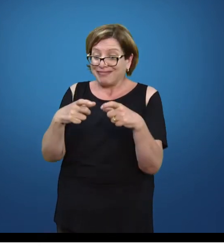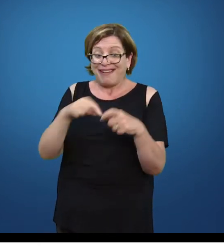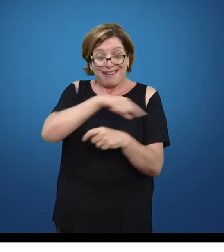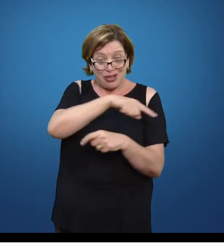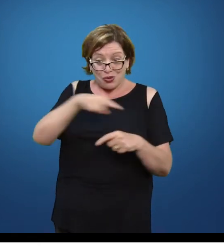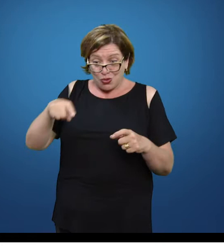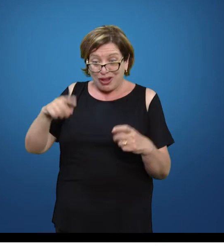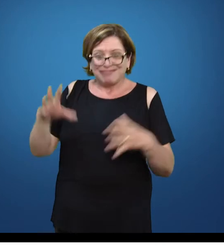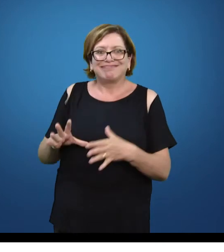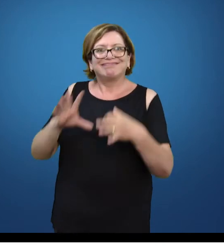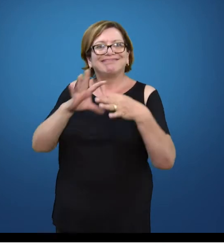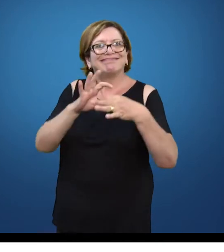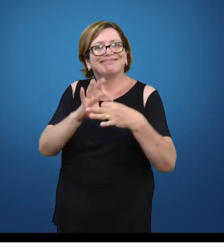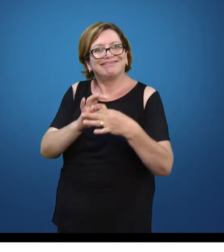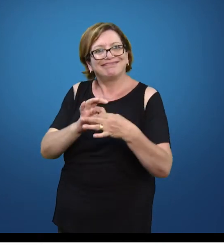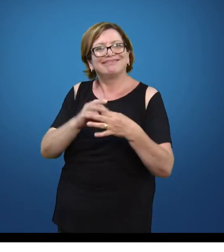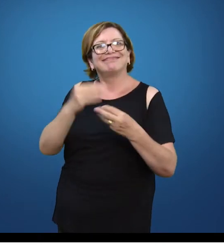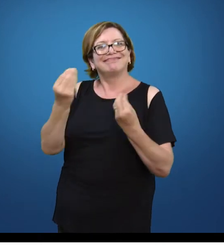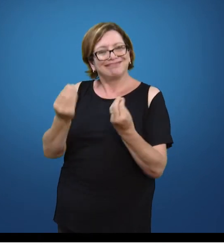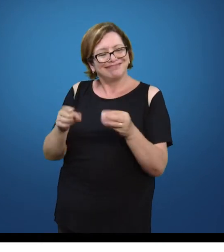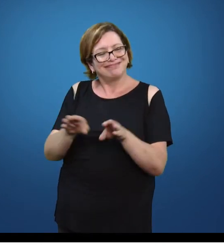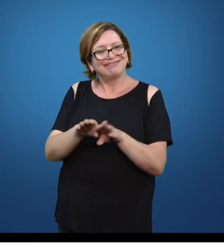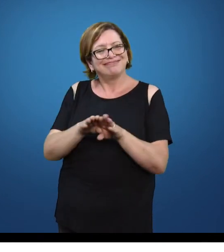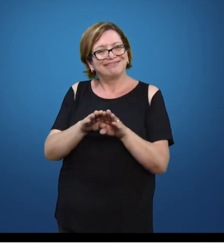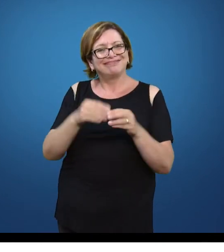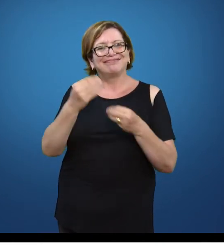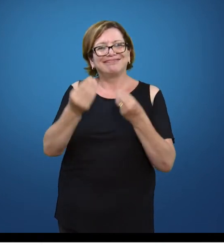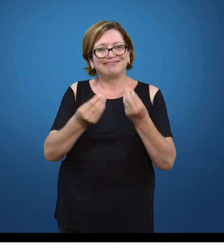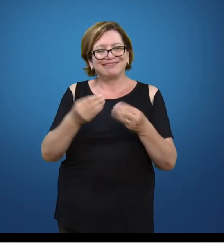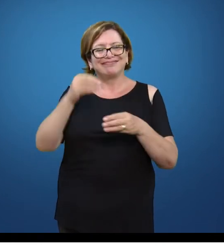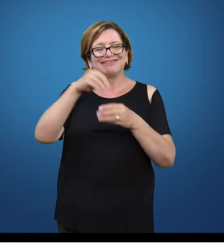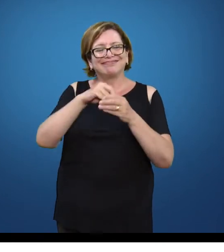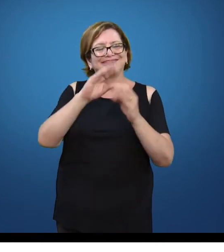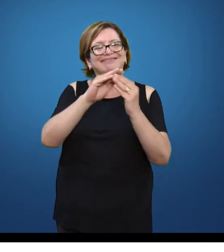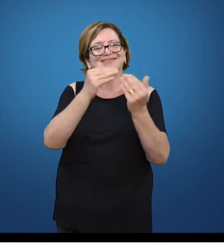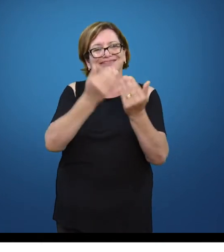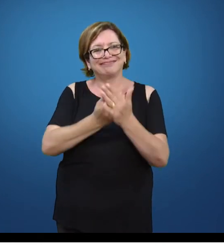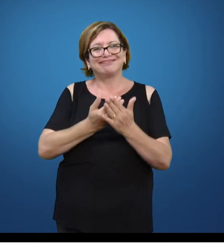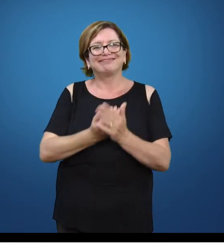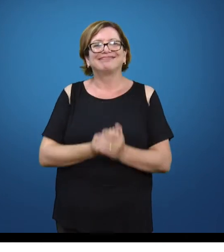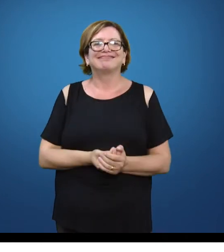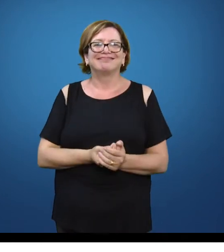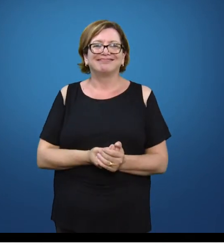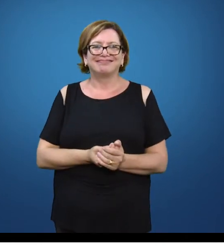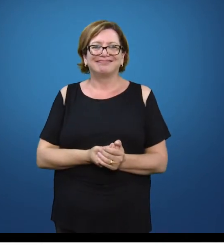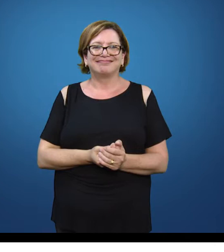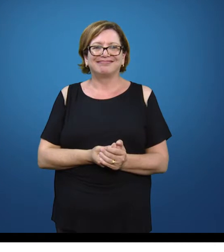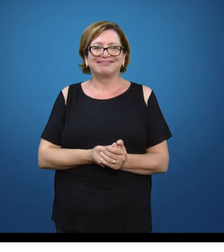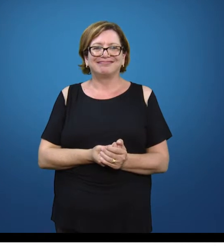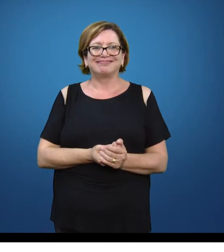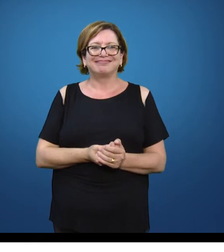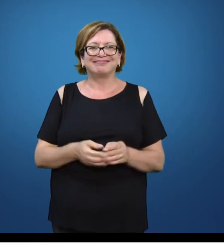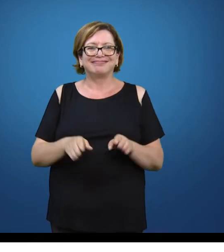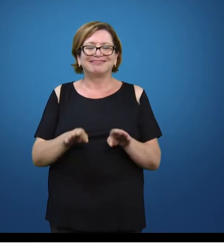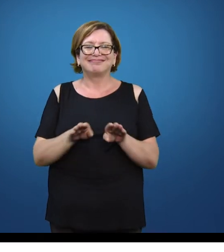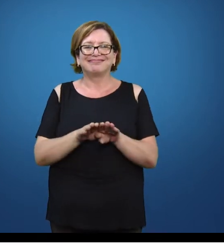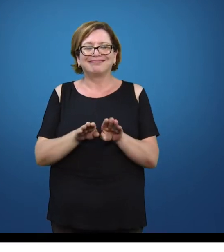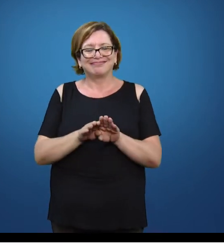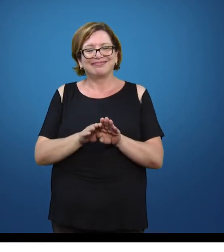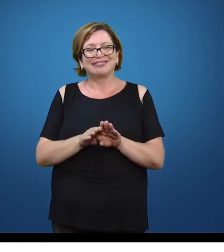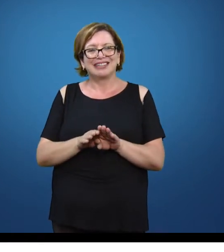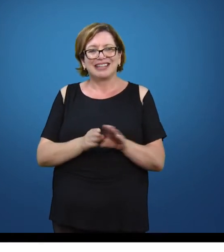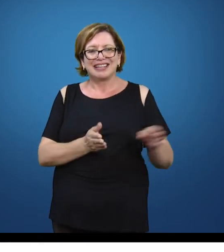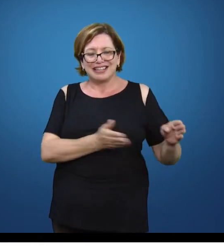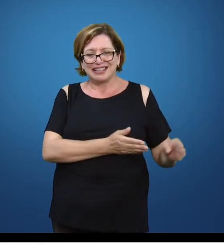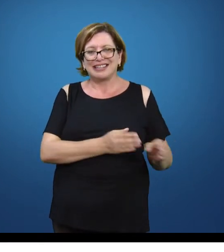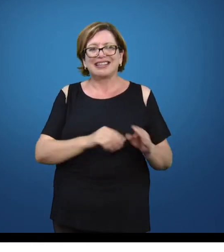estadual, municipal e, obviamente, em cada unidade escolar. Além da legislação,